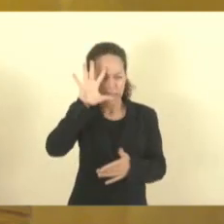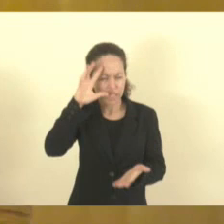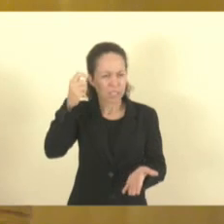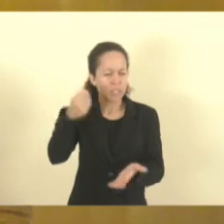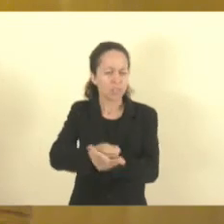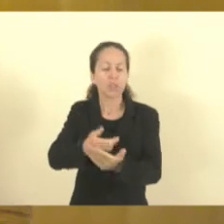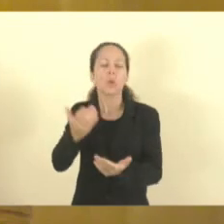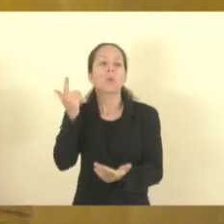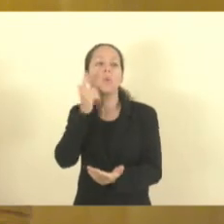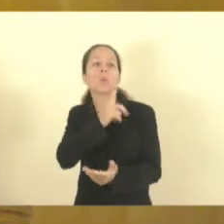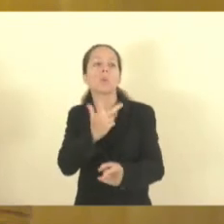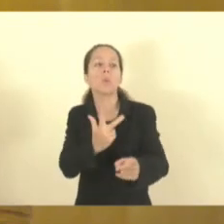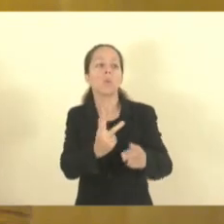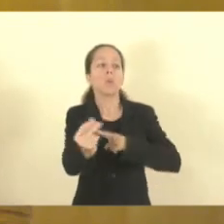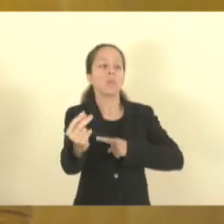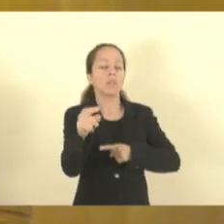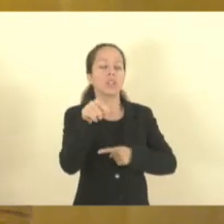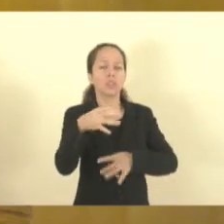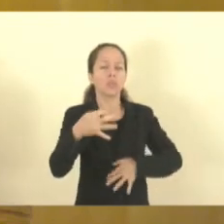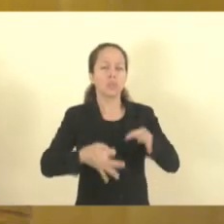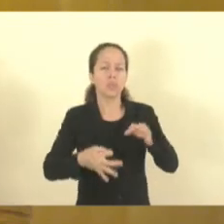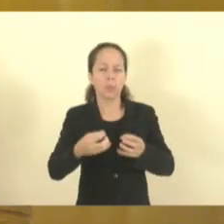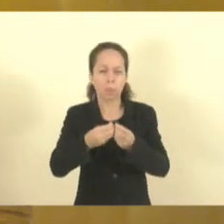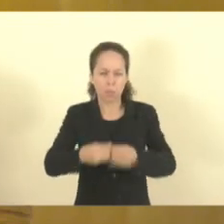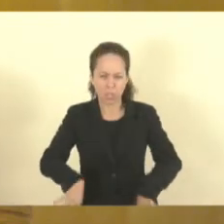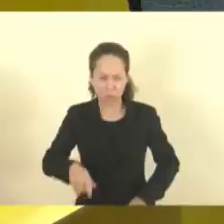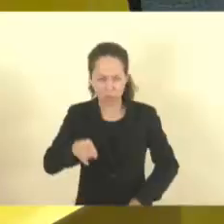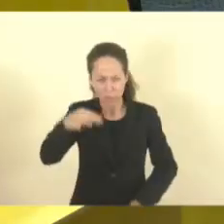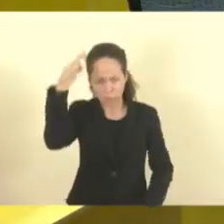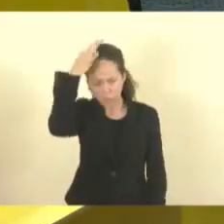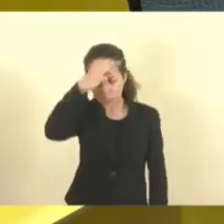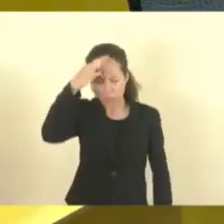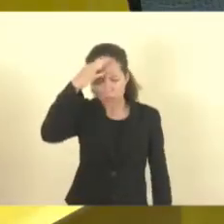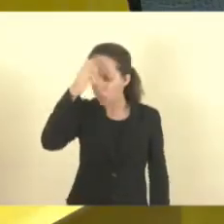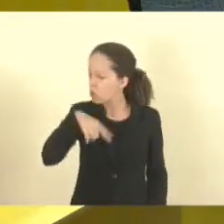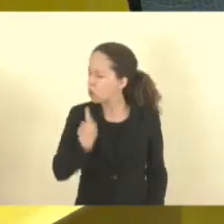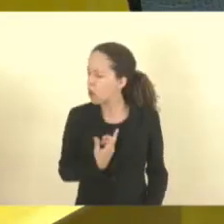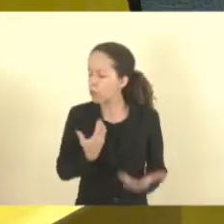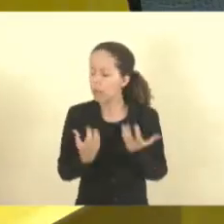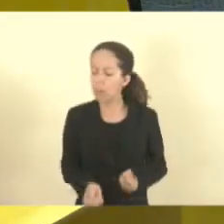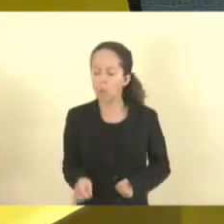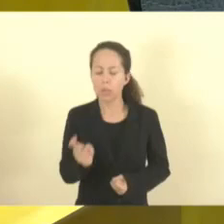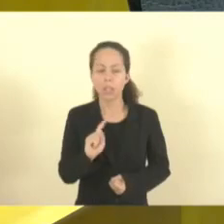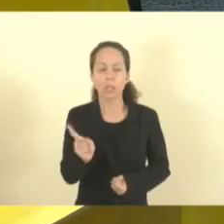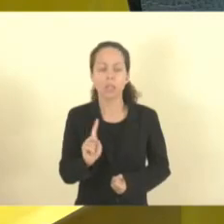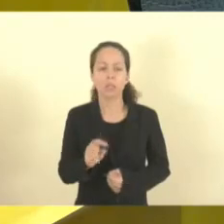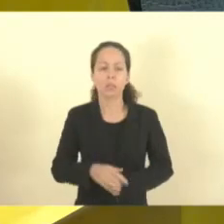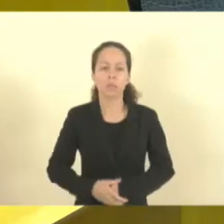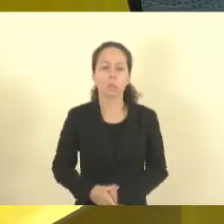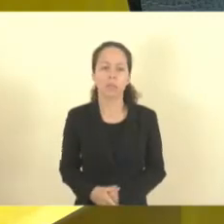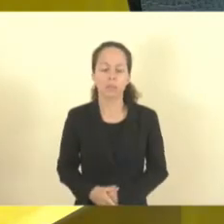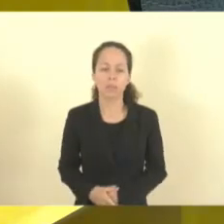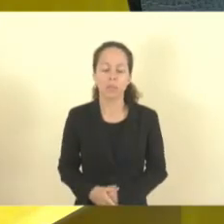favorável na justiça em prejuízo do povo do Espírito Santo. É inadmissível isso.